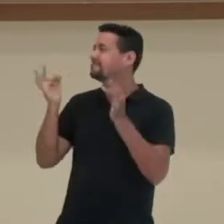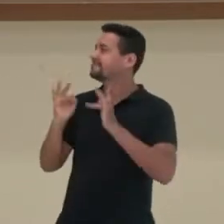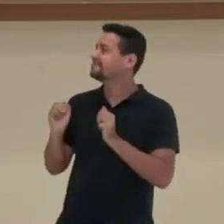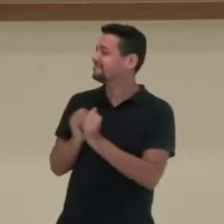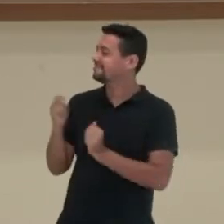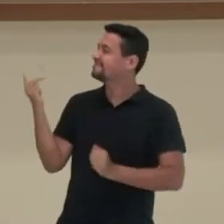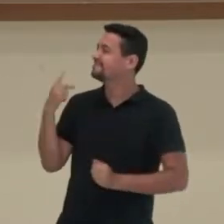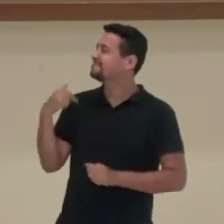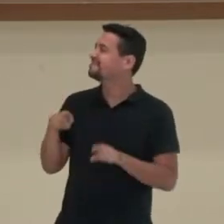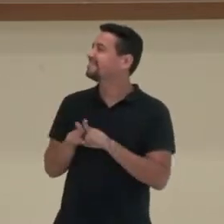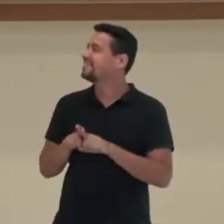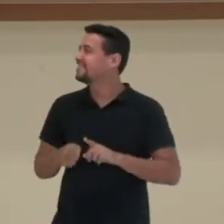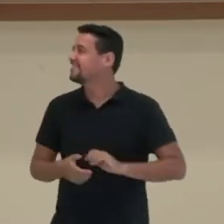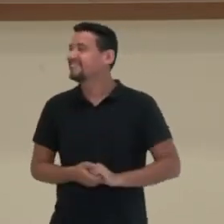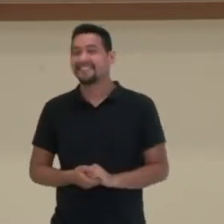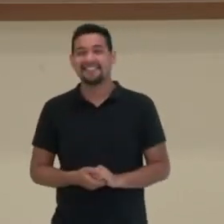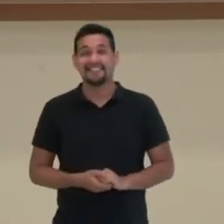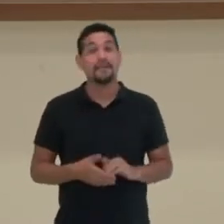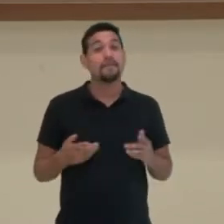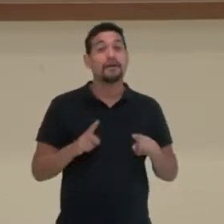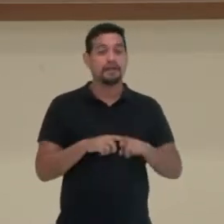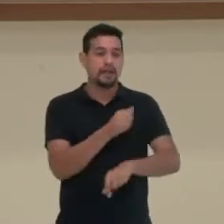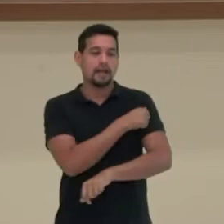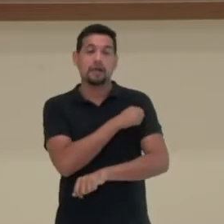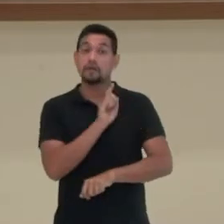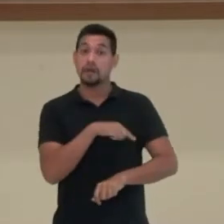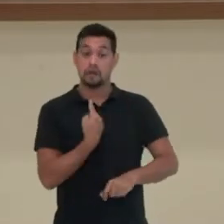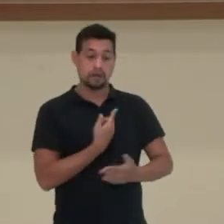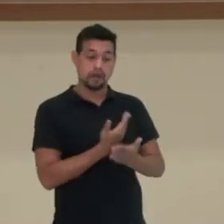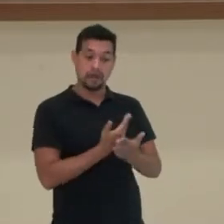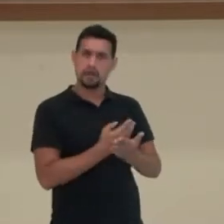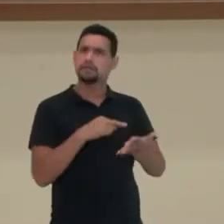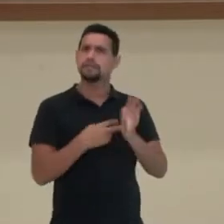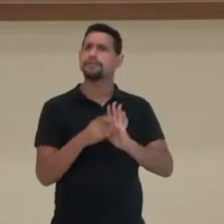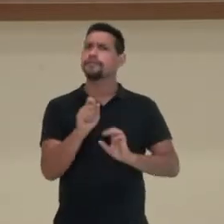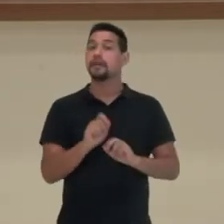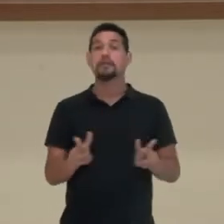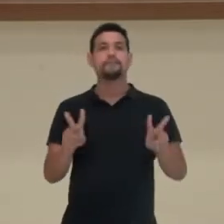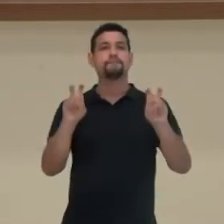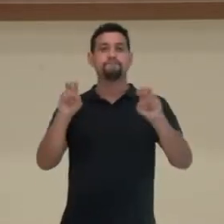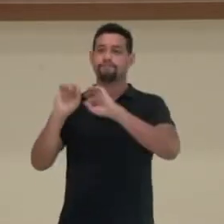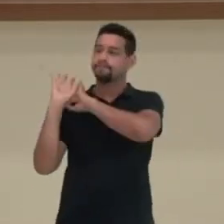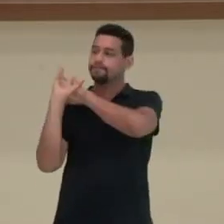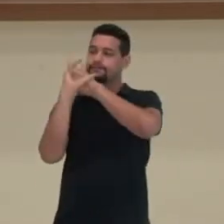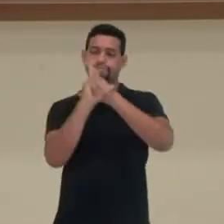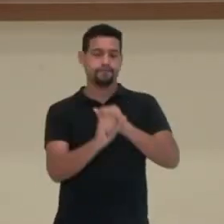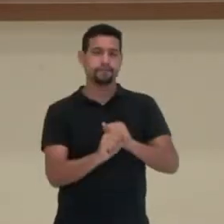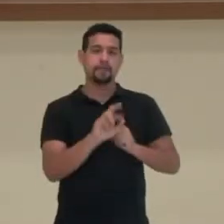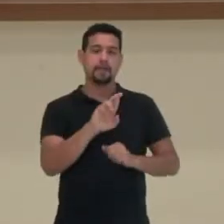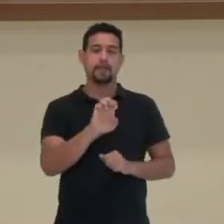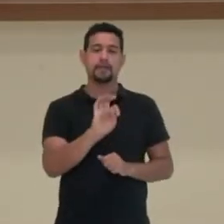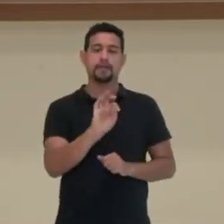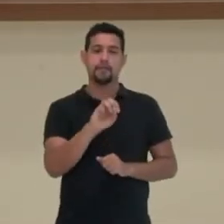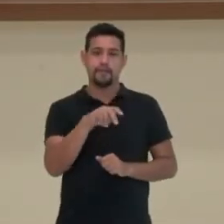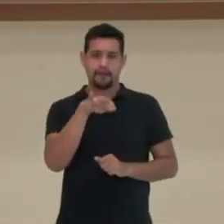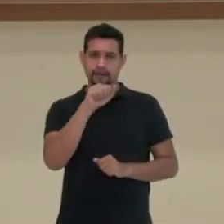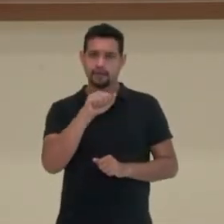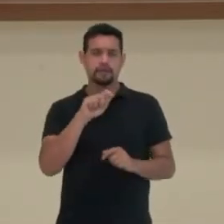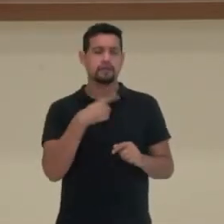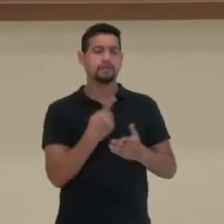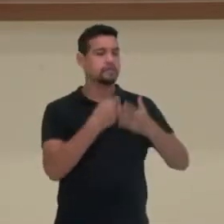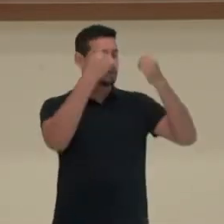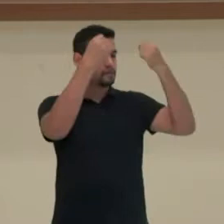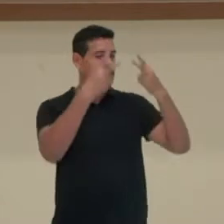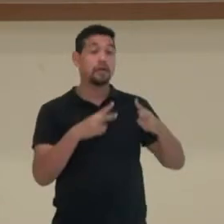conosco, viu? Queridos alunos, nossa aula hoje será sobre uma retomada. E nós vamos falar sobre